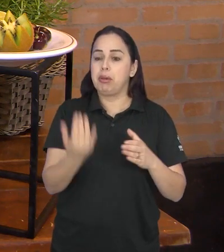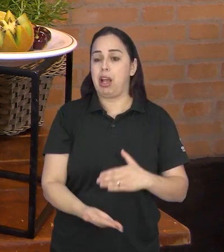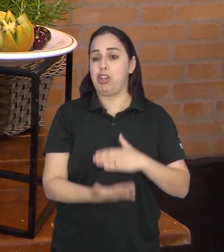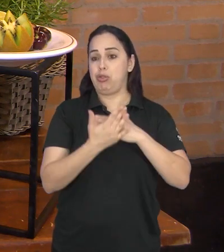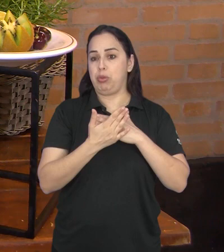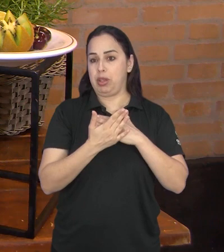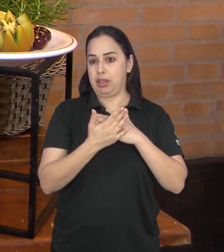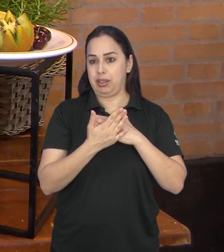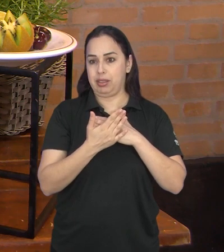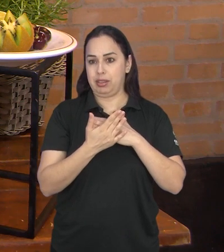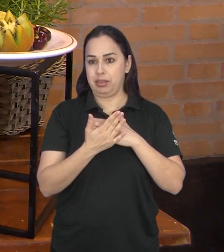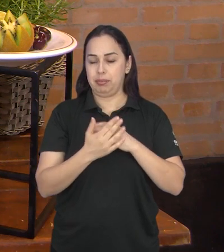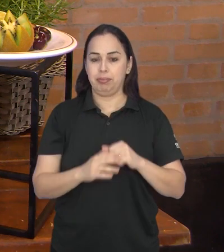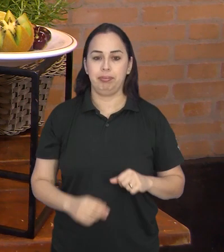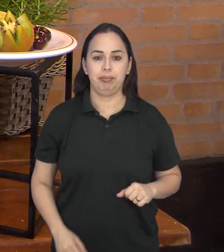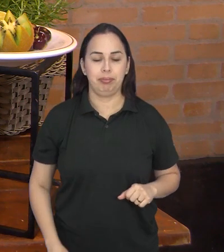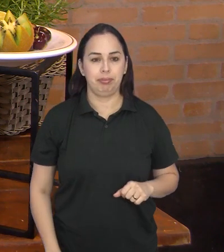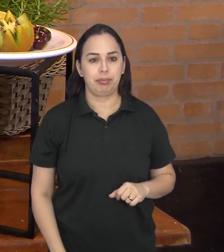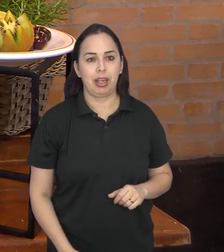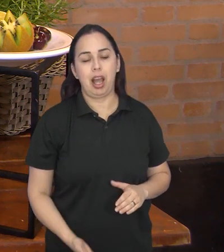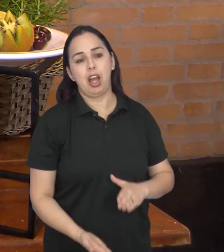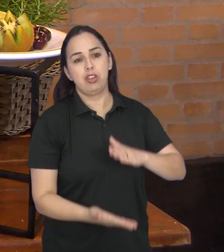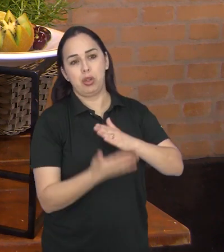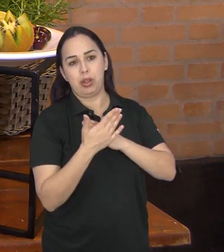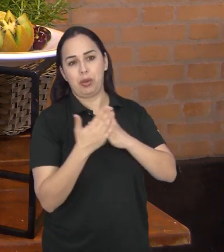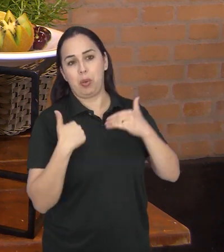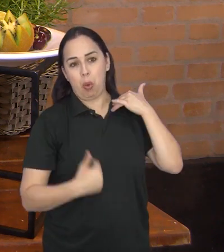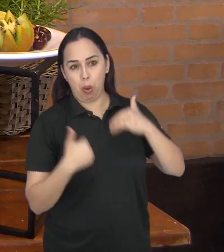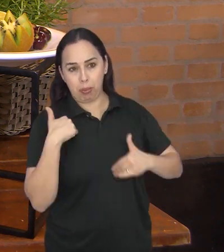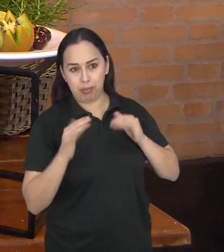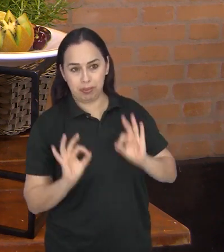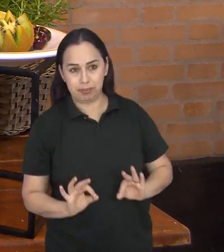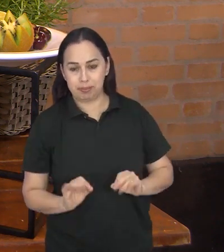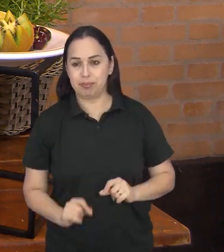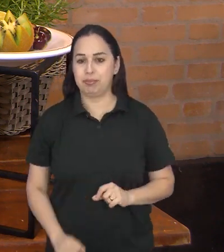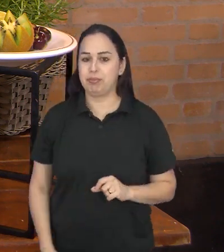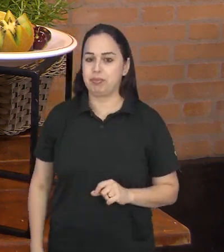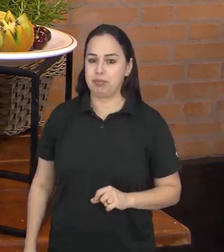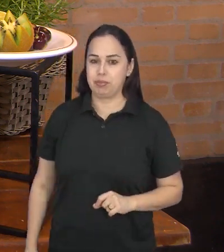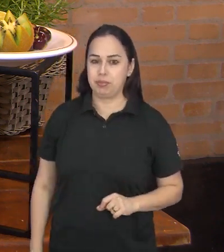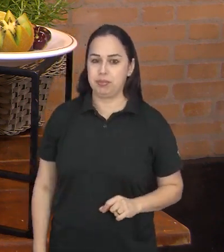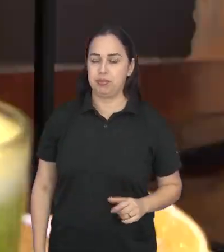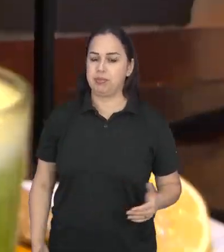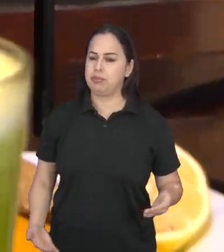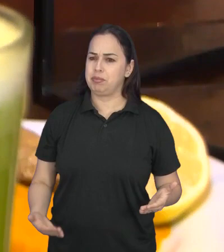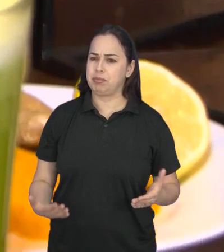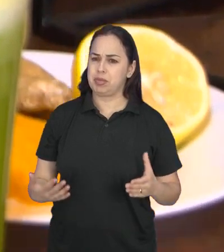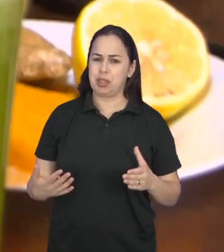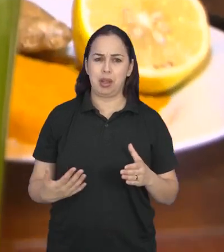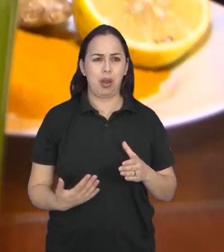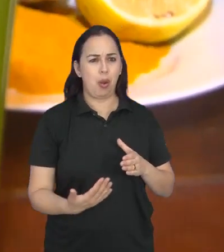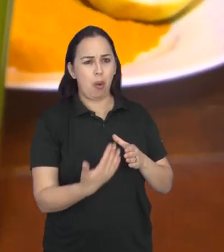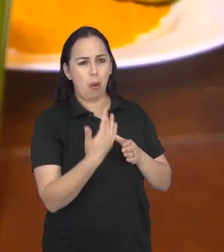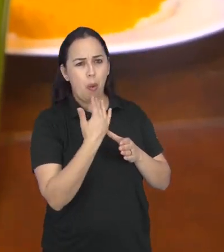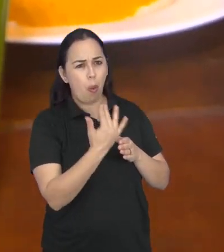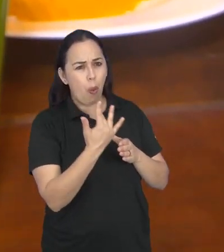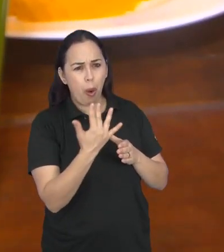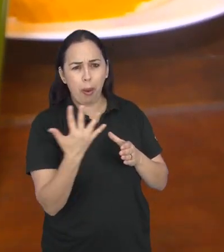aí no organismo. Tá? Nessa recuperação. Isso, ótimo. Olha que legal. Nossa, uma cor linda,